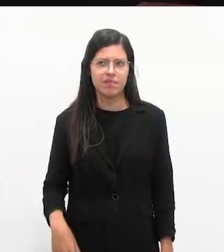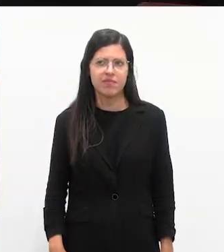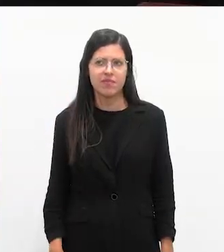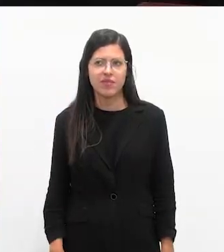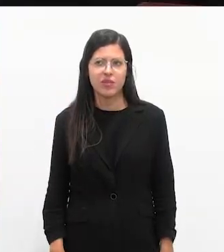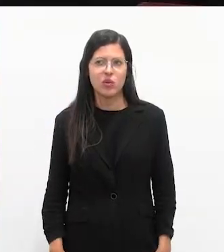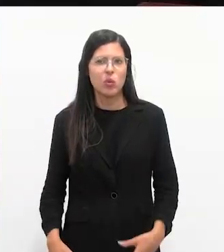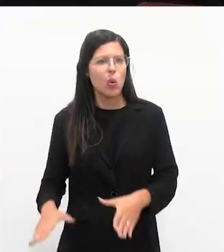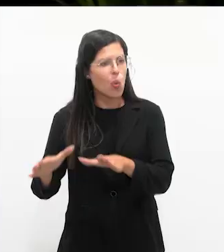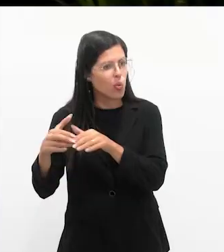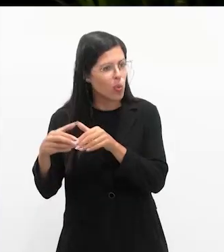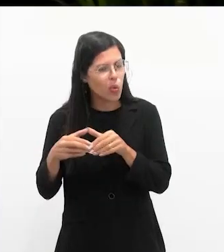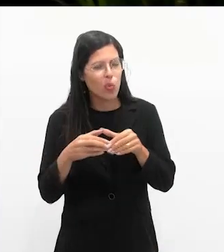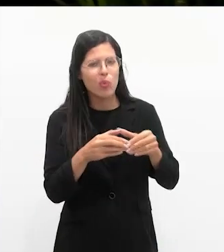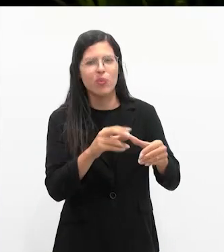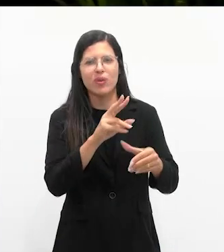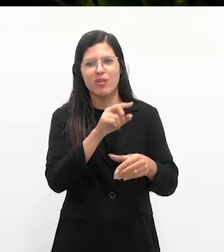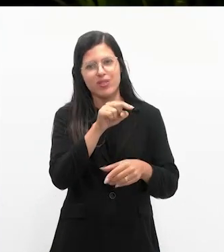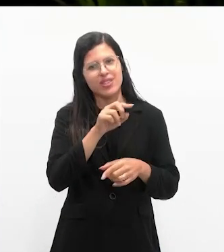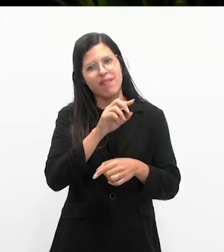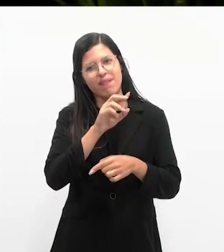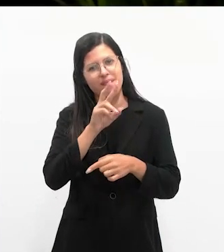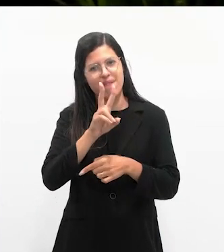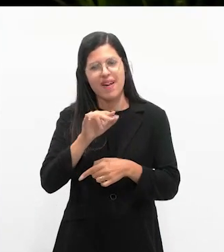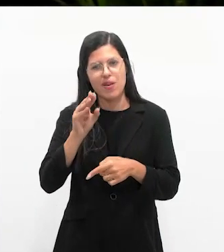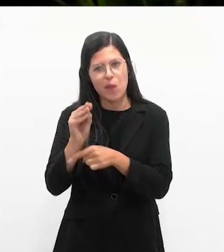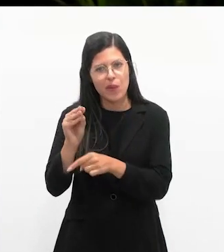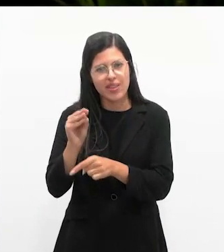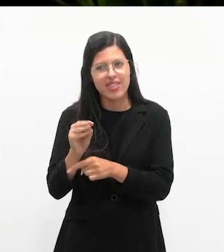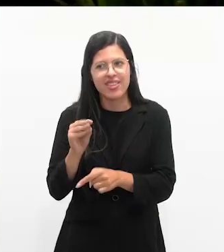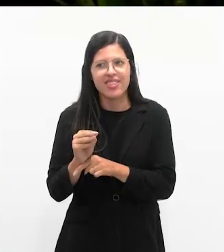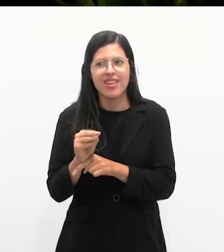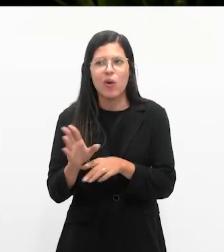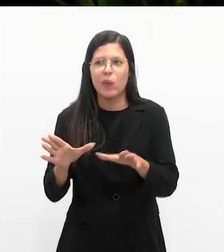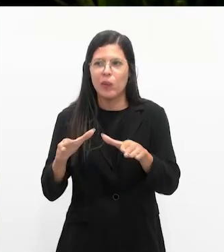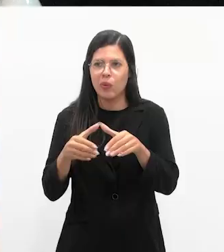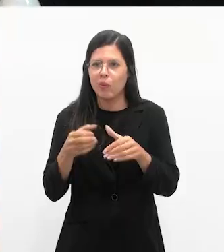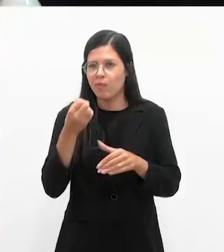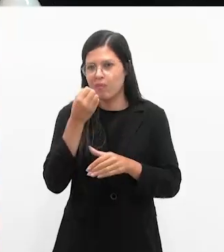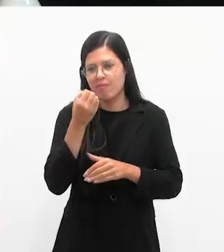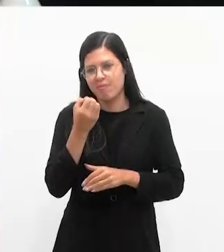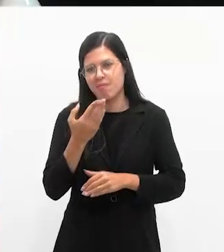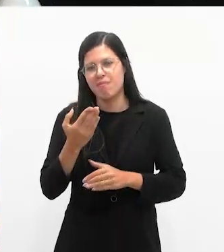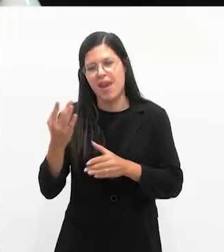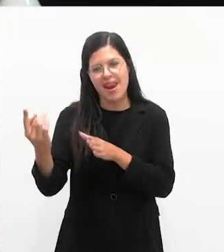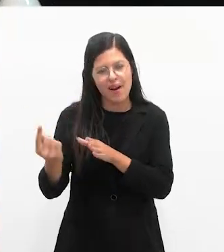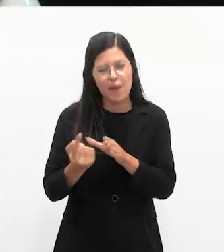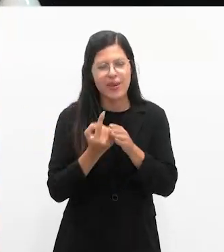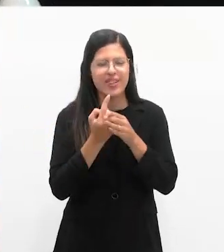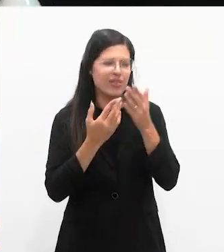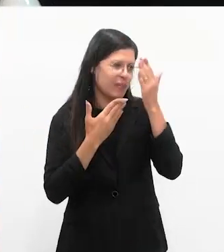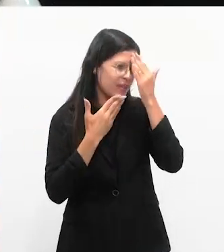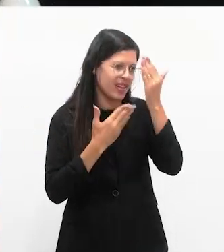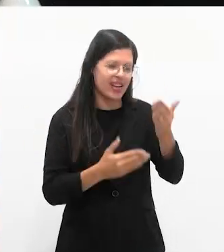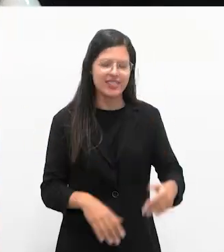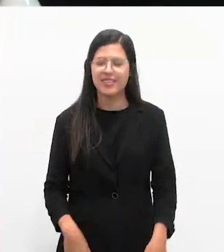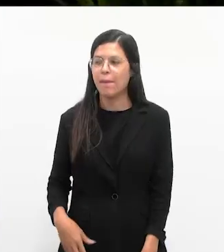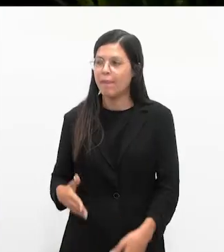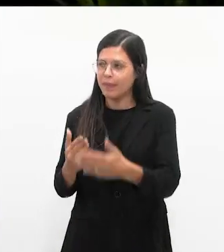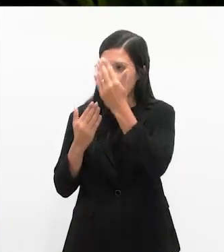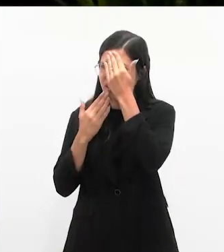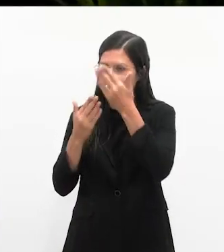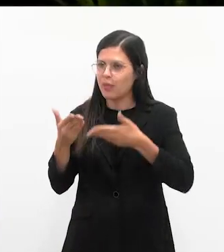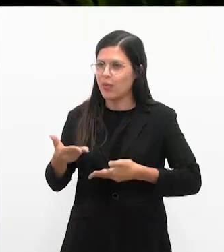o rebanho que Ele vai destinar a você, porque esse rebanho será muito bem tratado. Amém. Muito obrigada. Obrigado